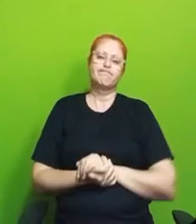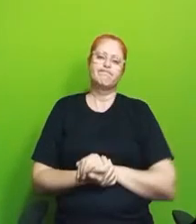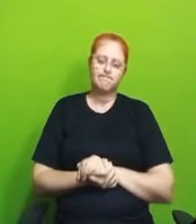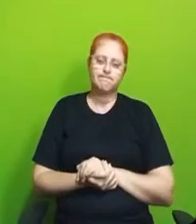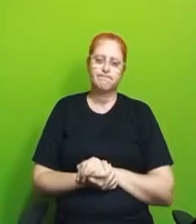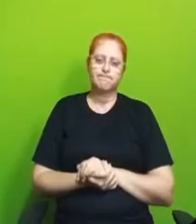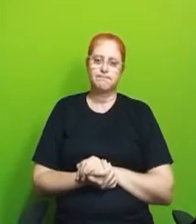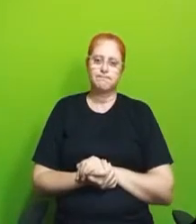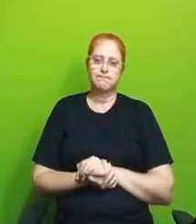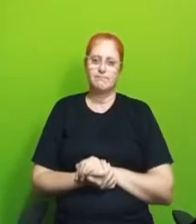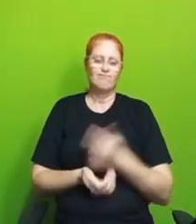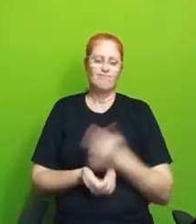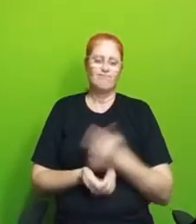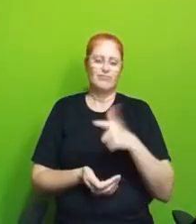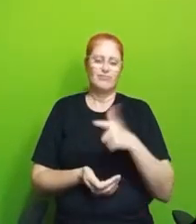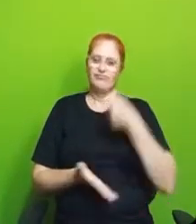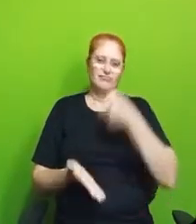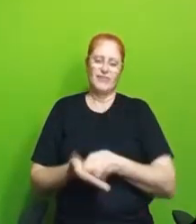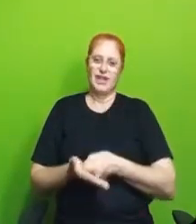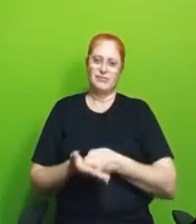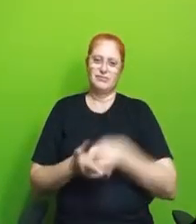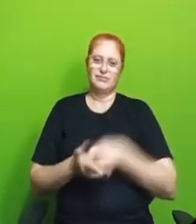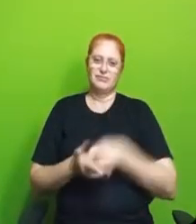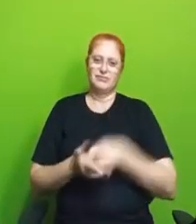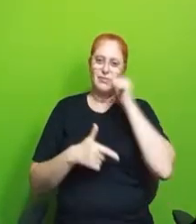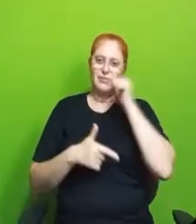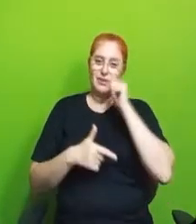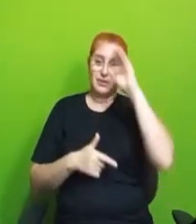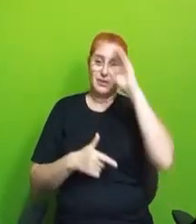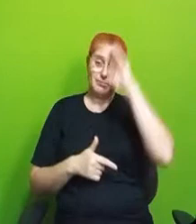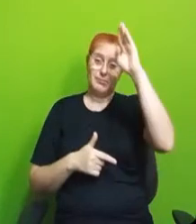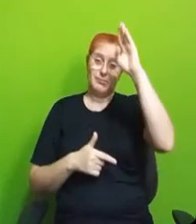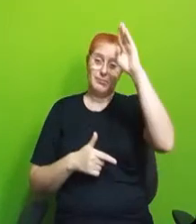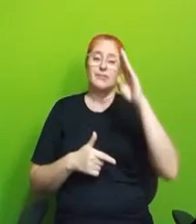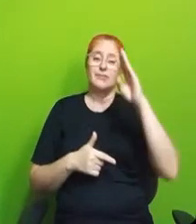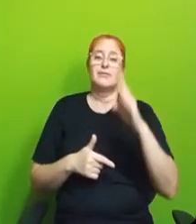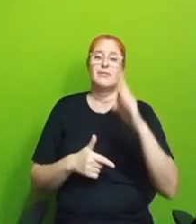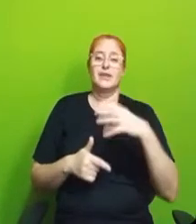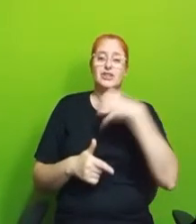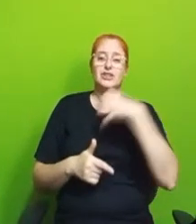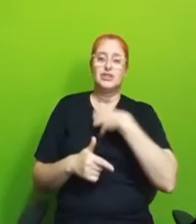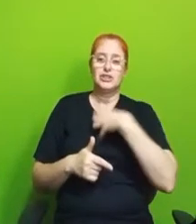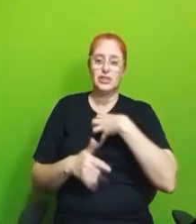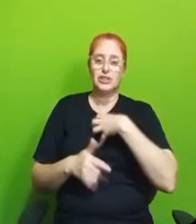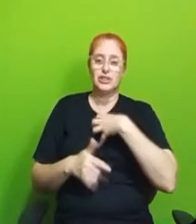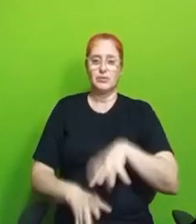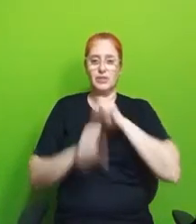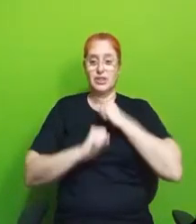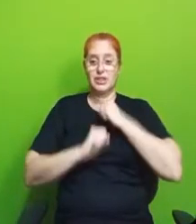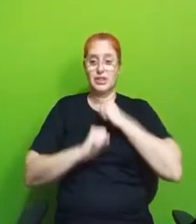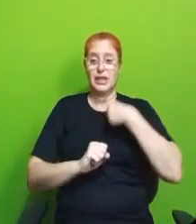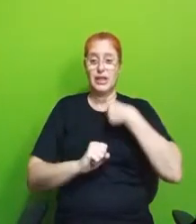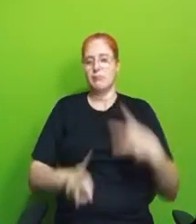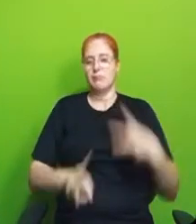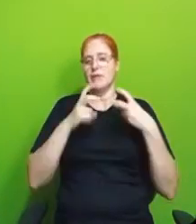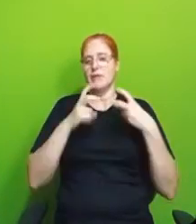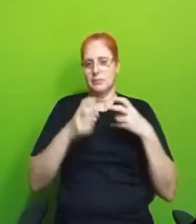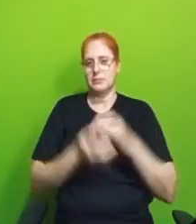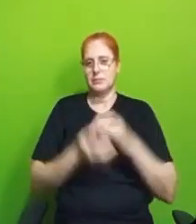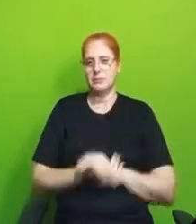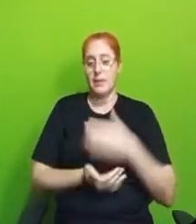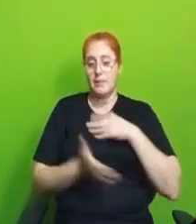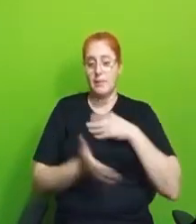não remunerada. Eu acho que essas foram as principais formas de apropriação que eu fui identificando, né? E a partir